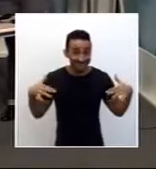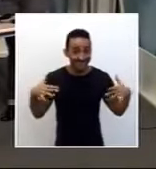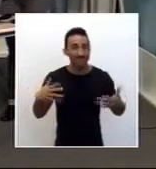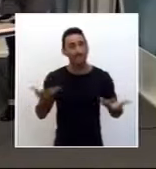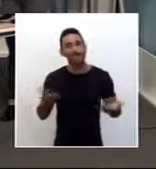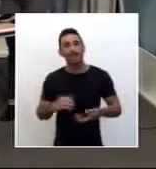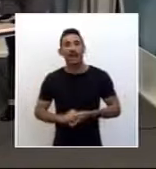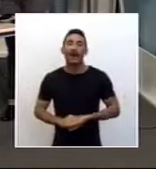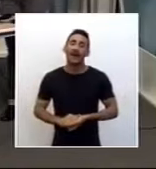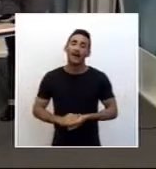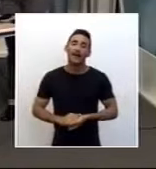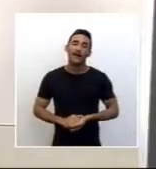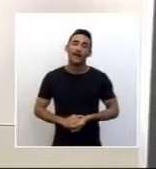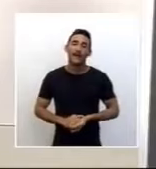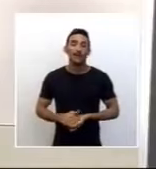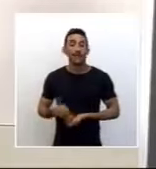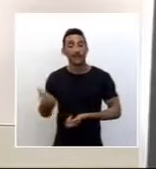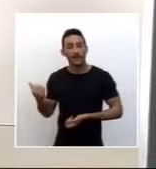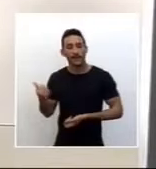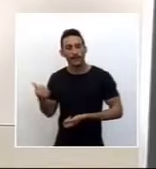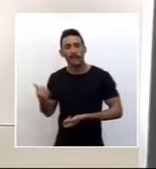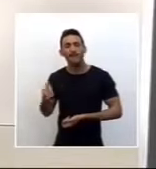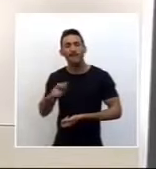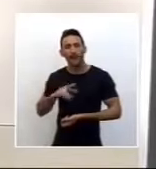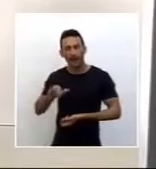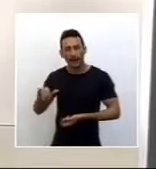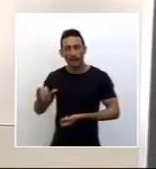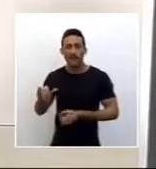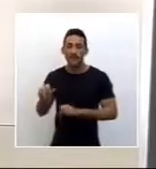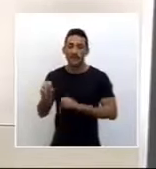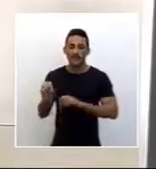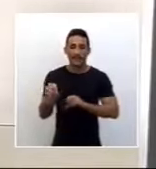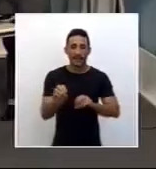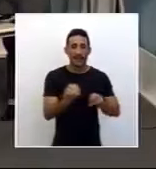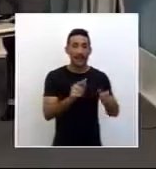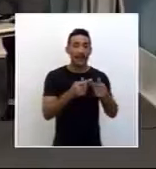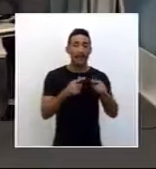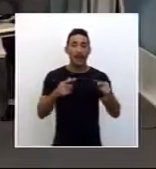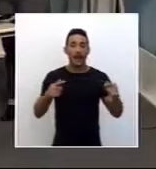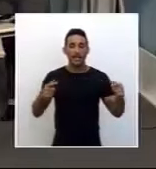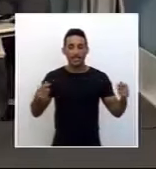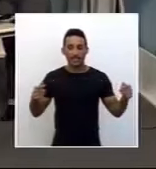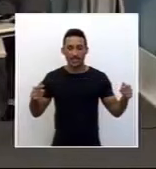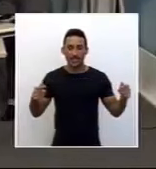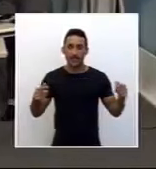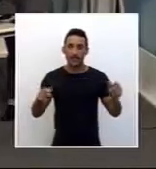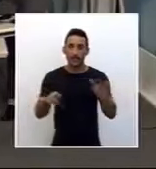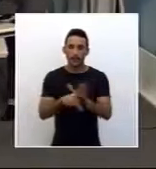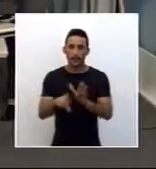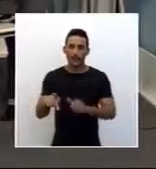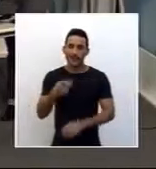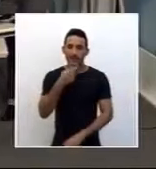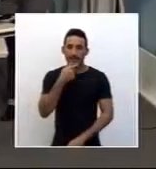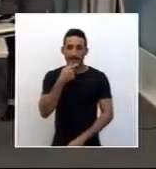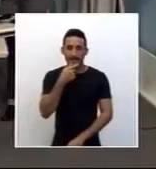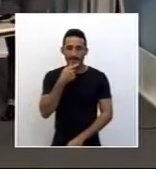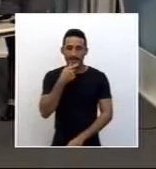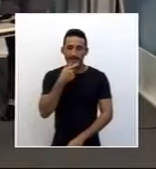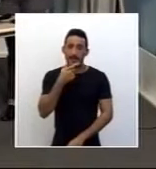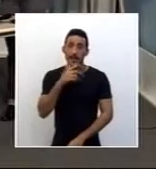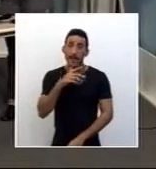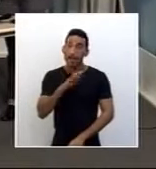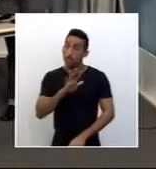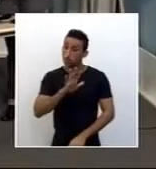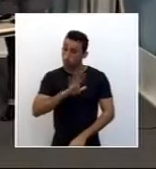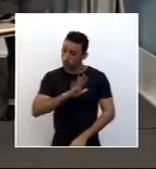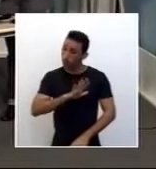meu teacher ele vai dar não sei se a gramática não sei qual é o foco da aula e não procure